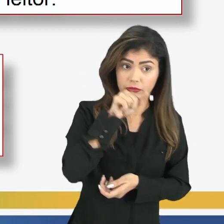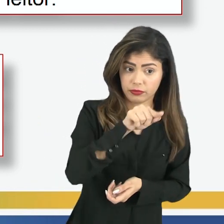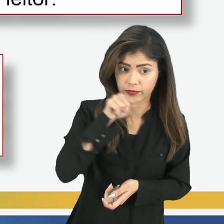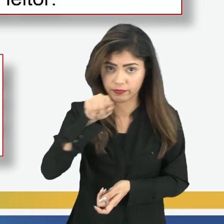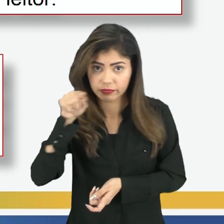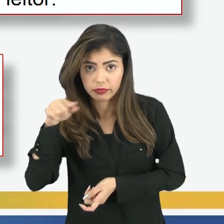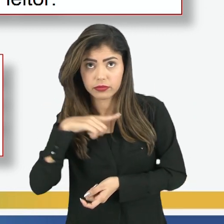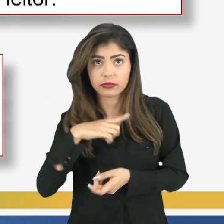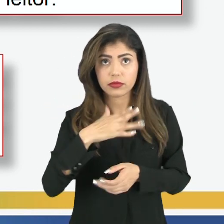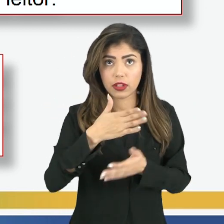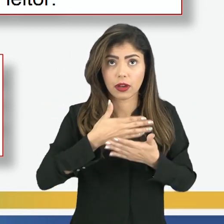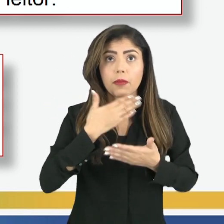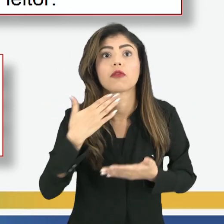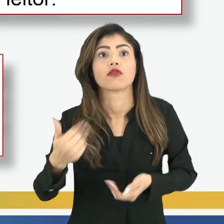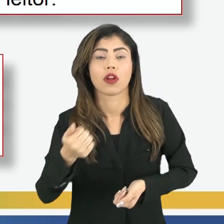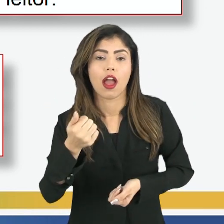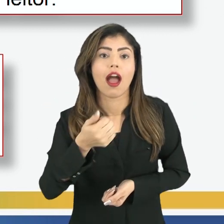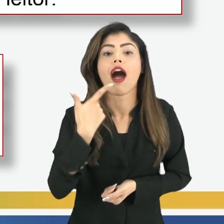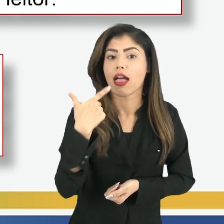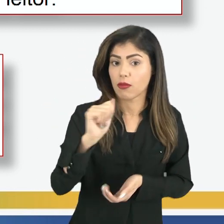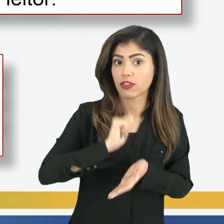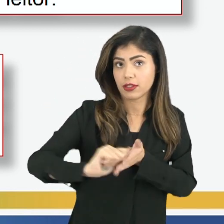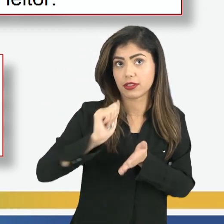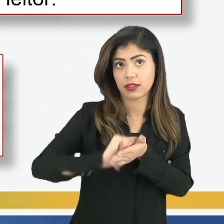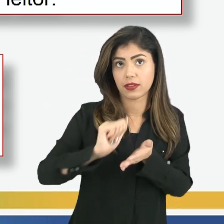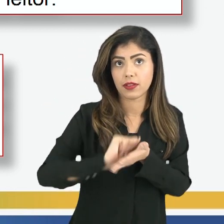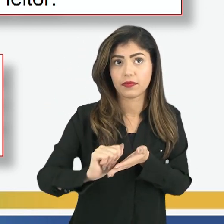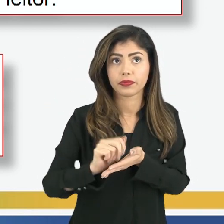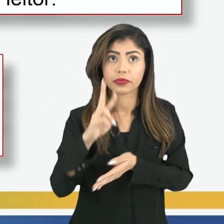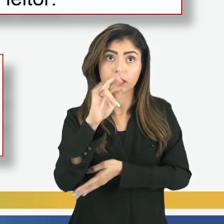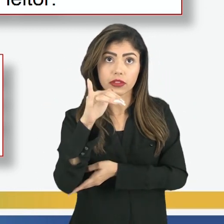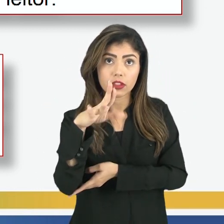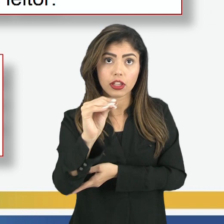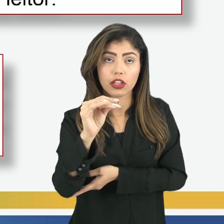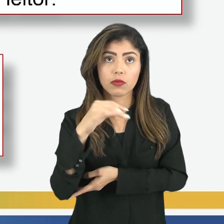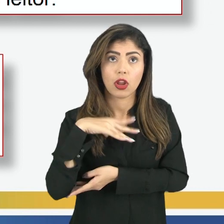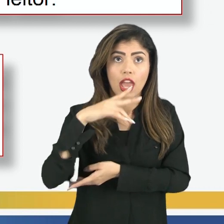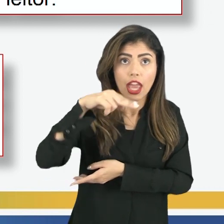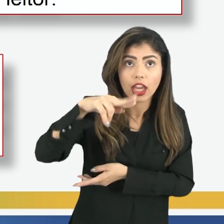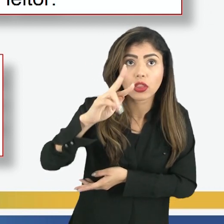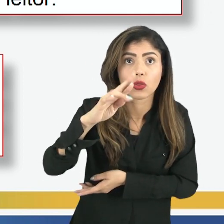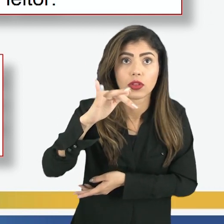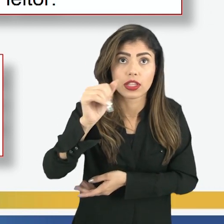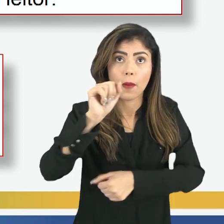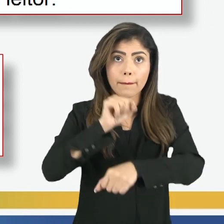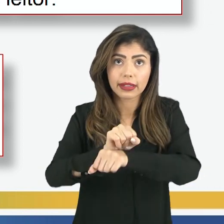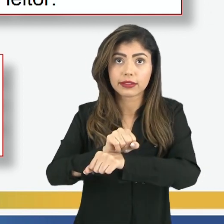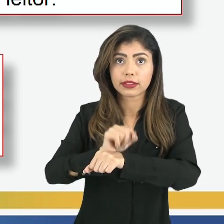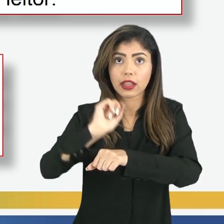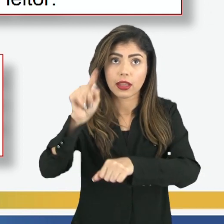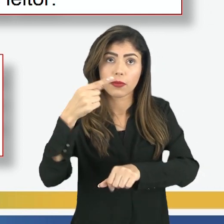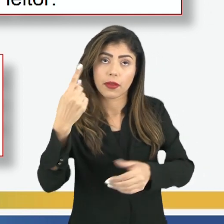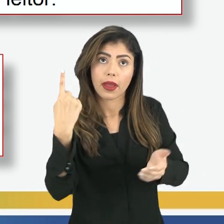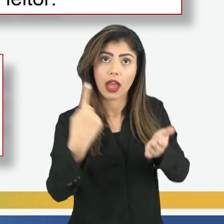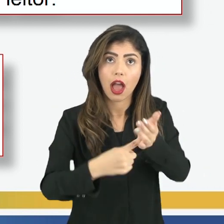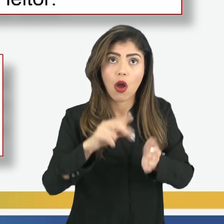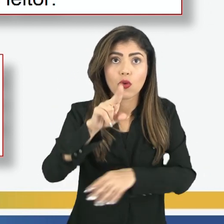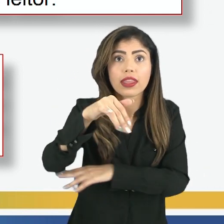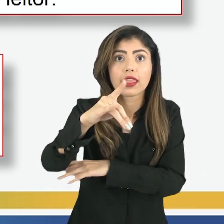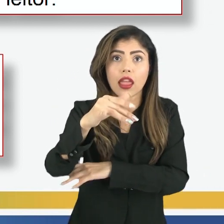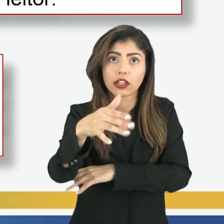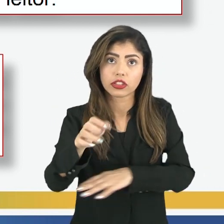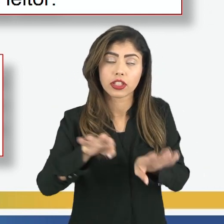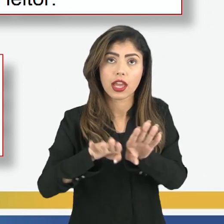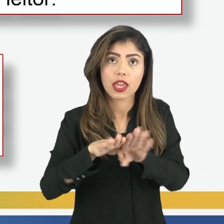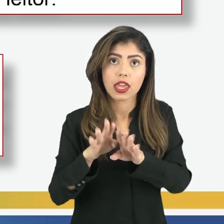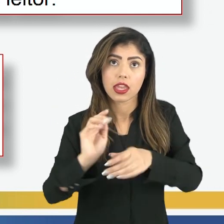são recursos que atribuem à linguagem escrita um certo ritmo, entonação, pausa, além de demarcar unidades